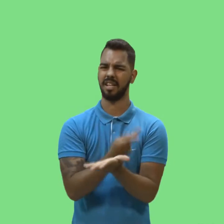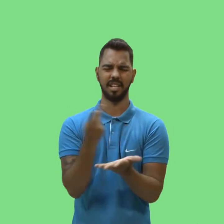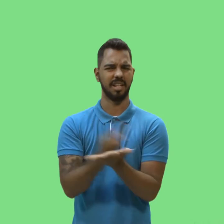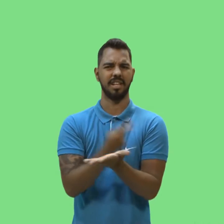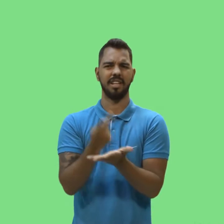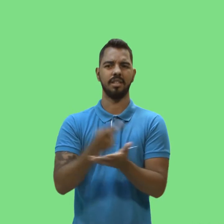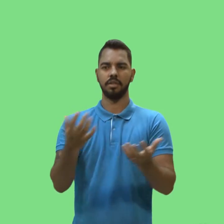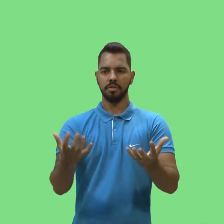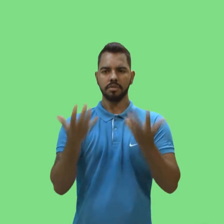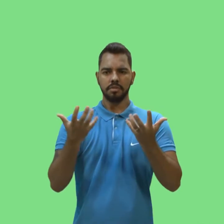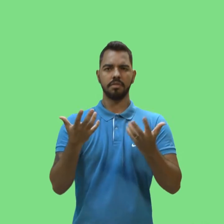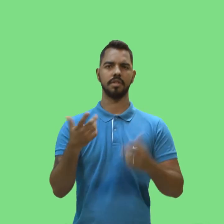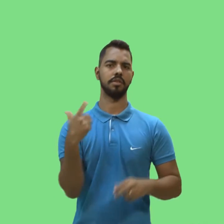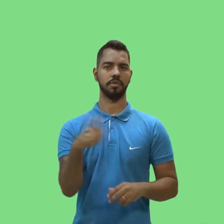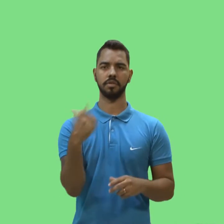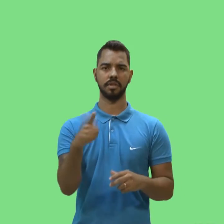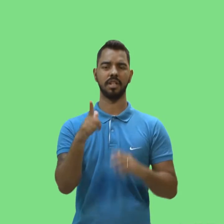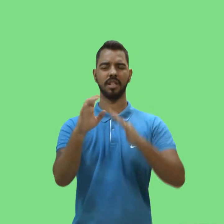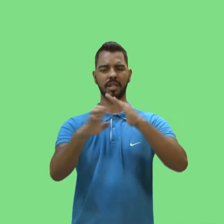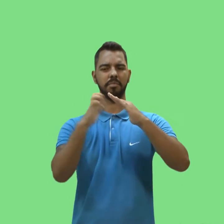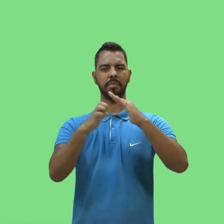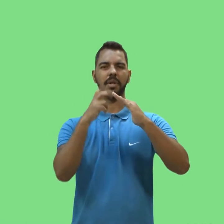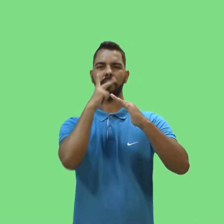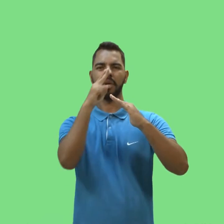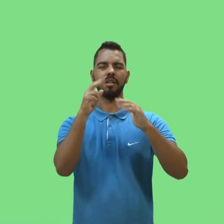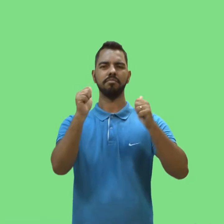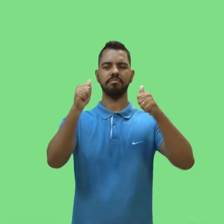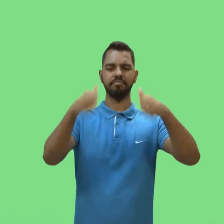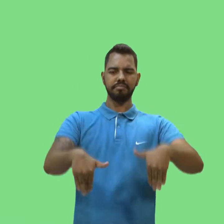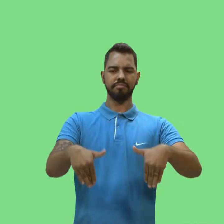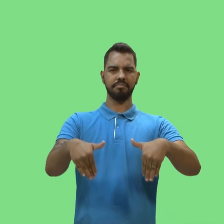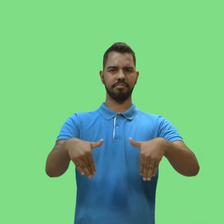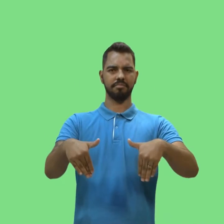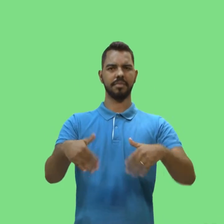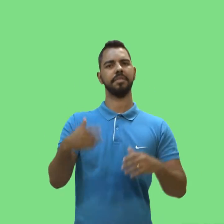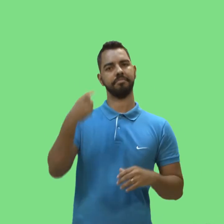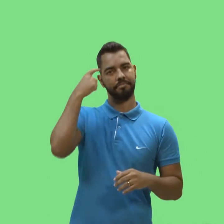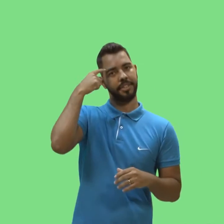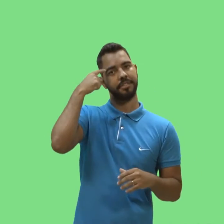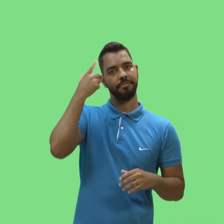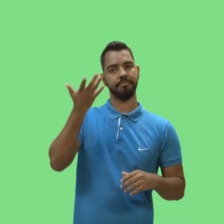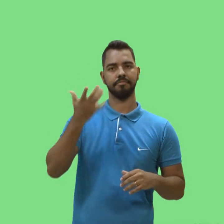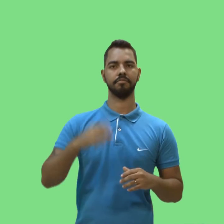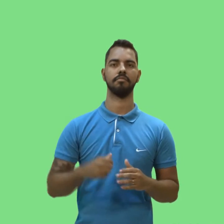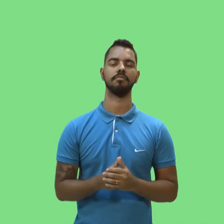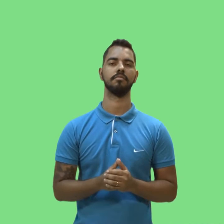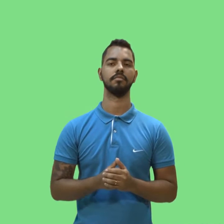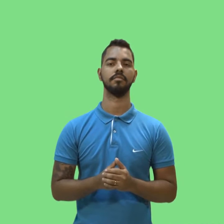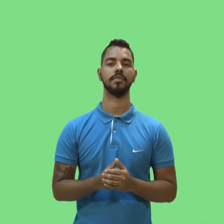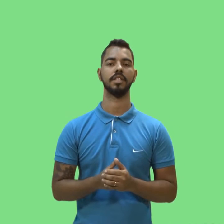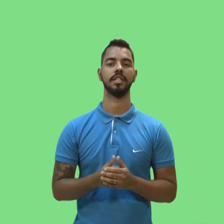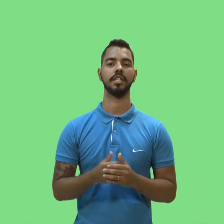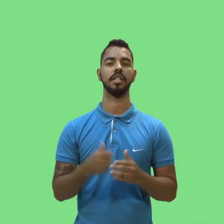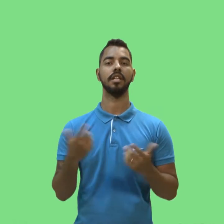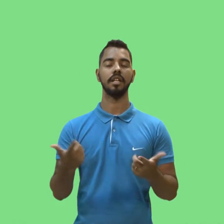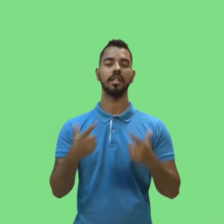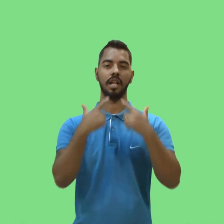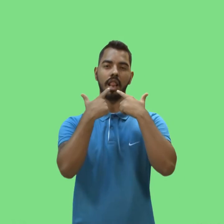desmotivam o receptor já no primeiro contato com o material e compromete gravemente a imagem da